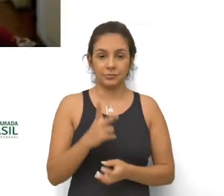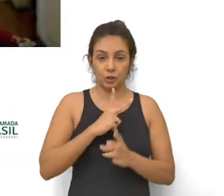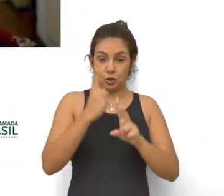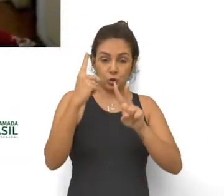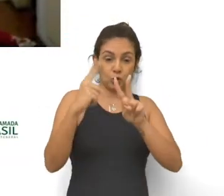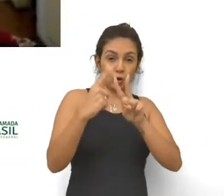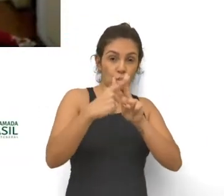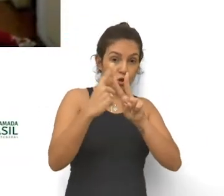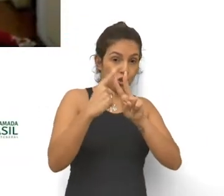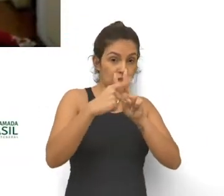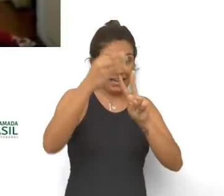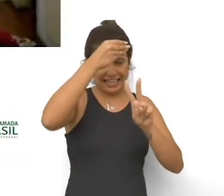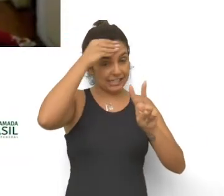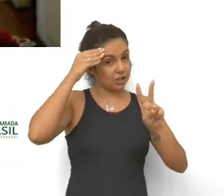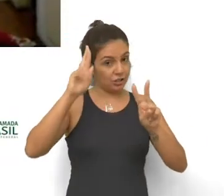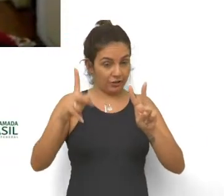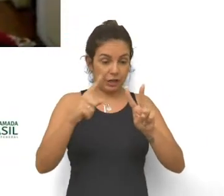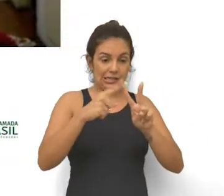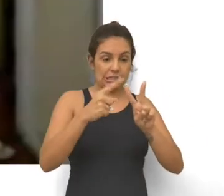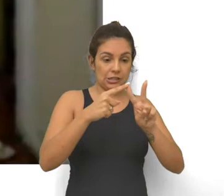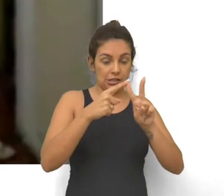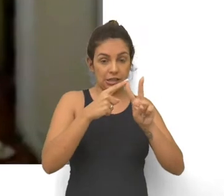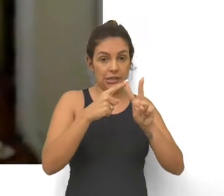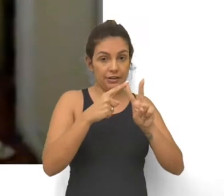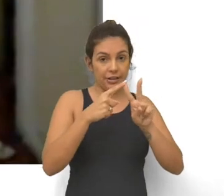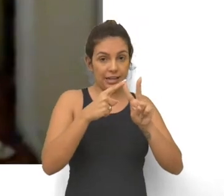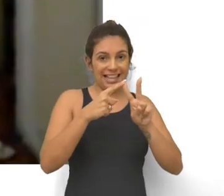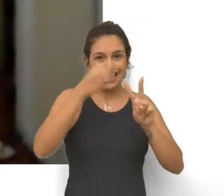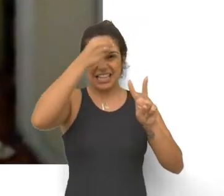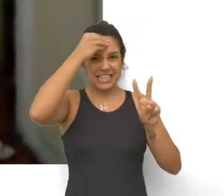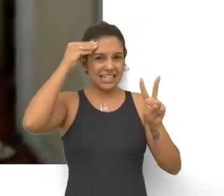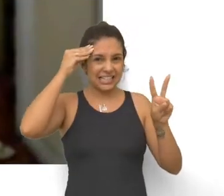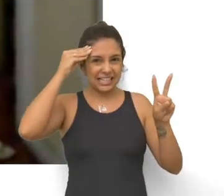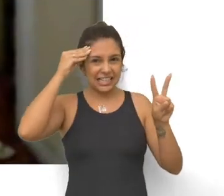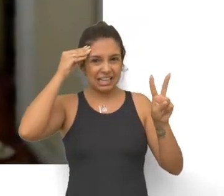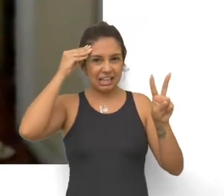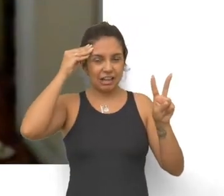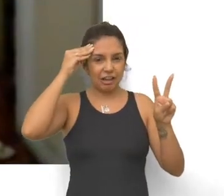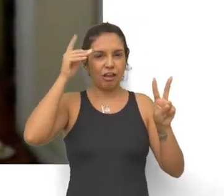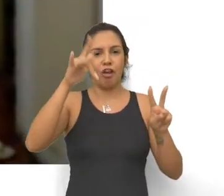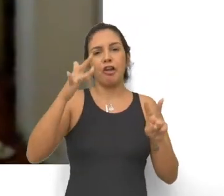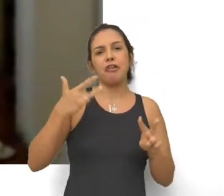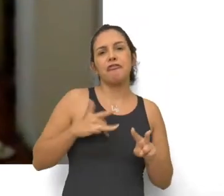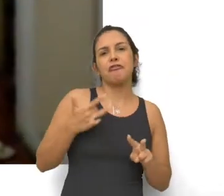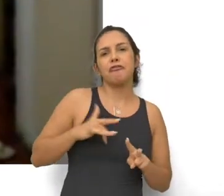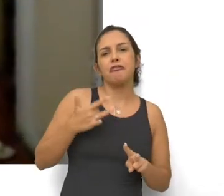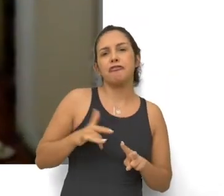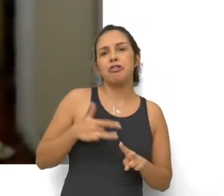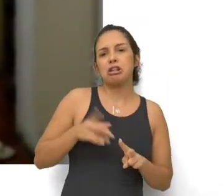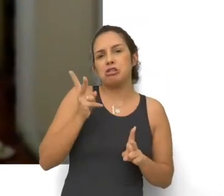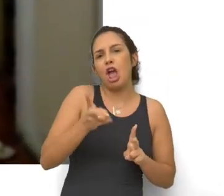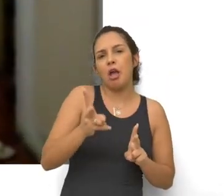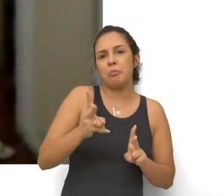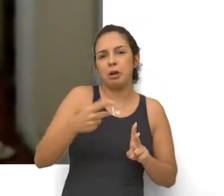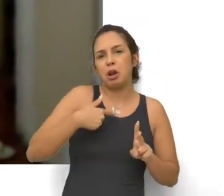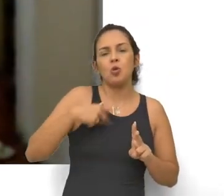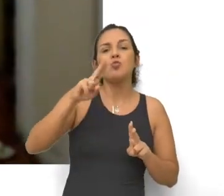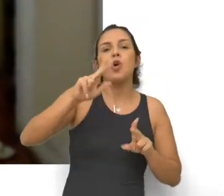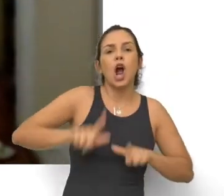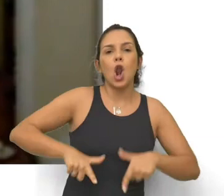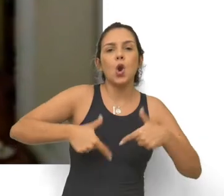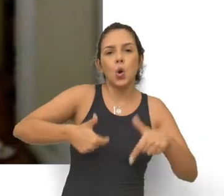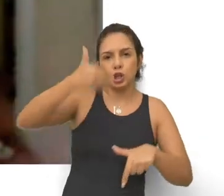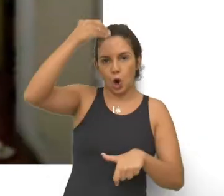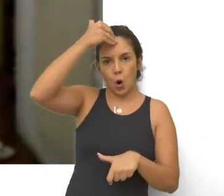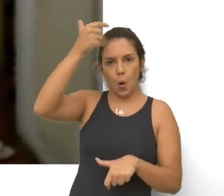não esquecer diferentes. Não esquecer é você ficar com uma eterna vítima que não luta, que quer que o outro se sinta culpado,